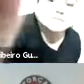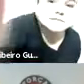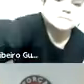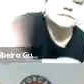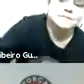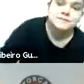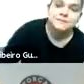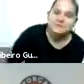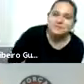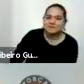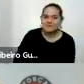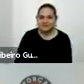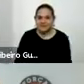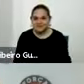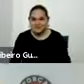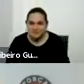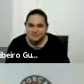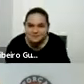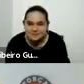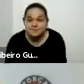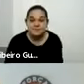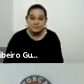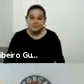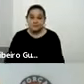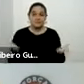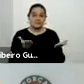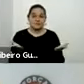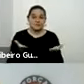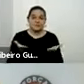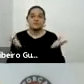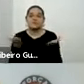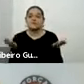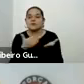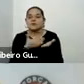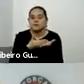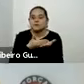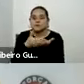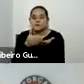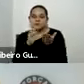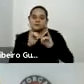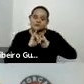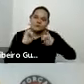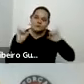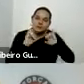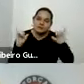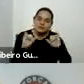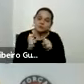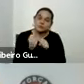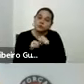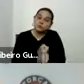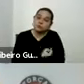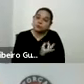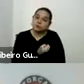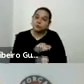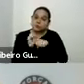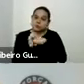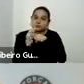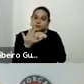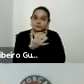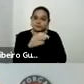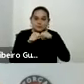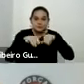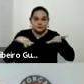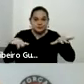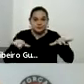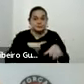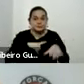Vamos iniciar aqui com os dados da evolução da pandemia do Covid-19. Tivemos um final de semana com